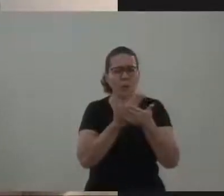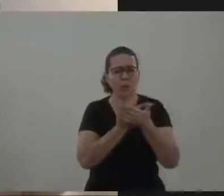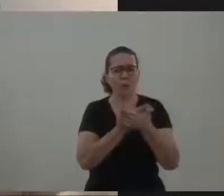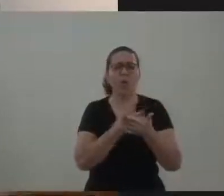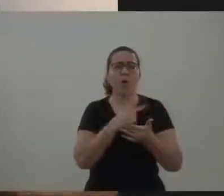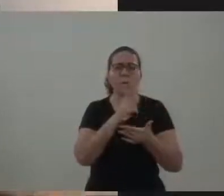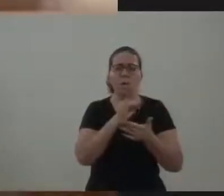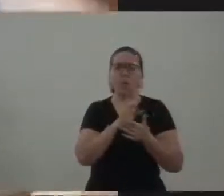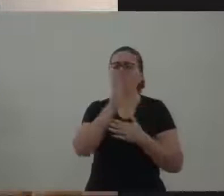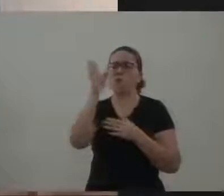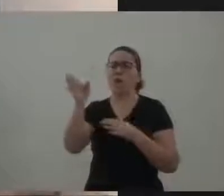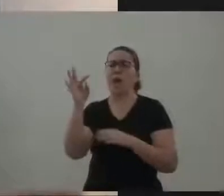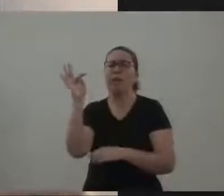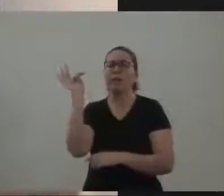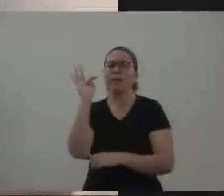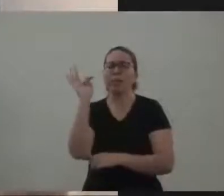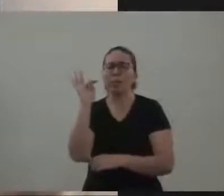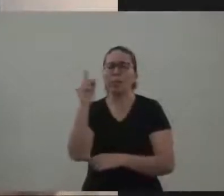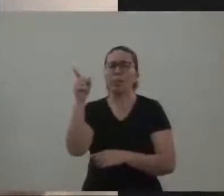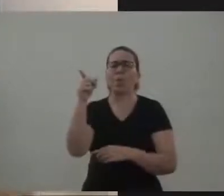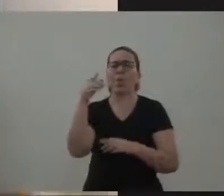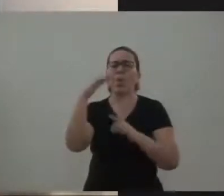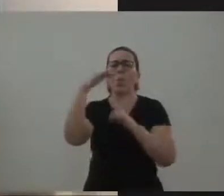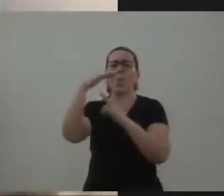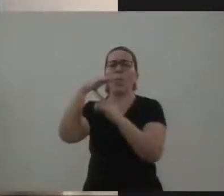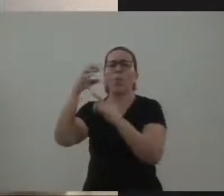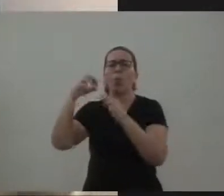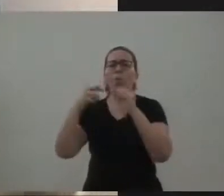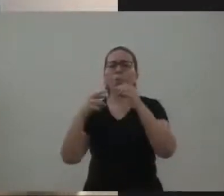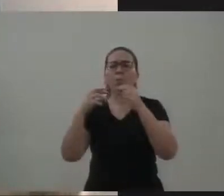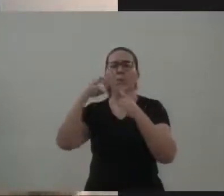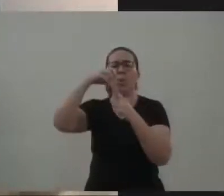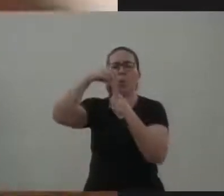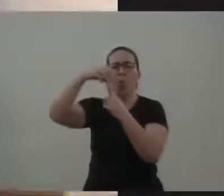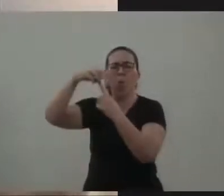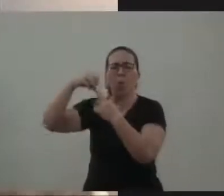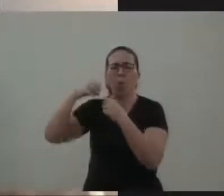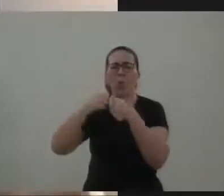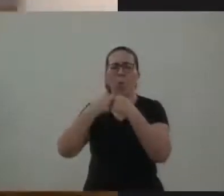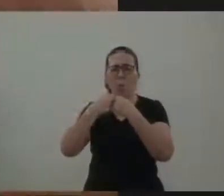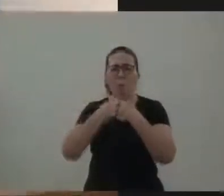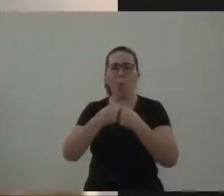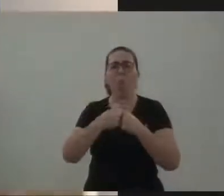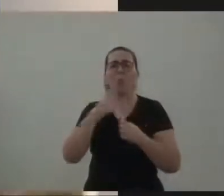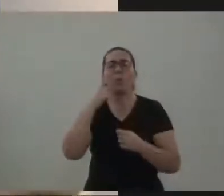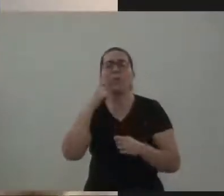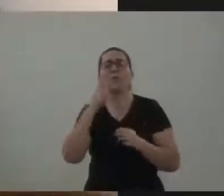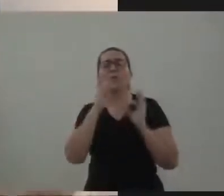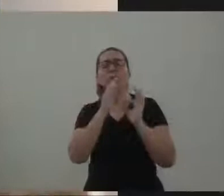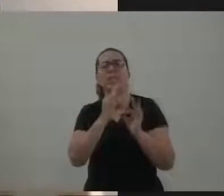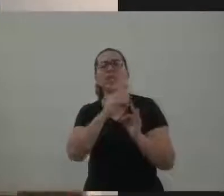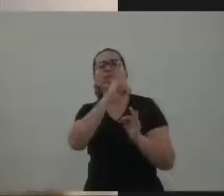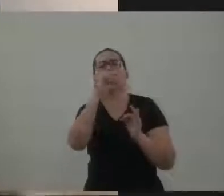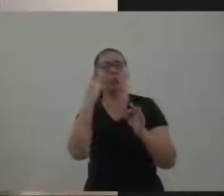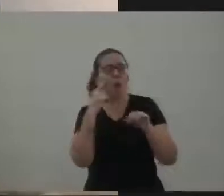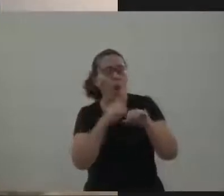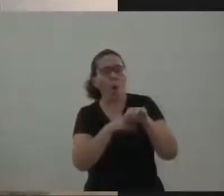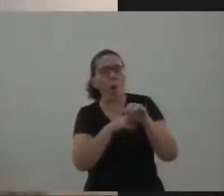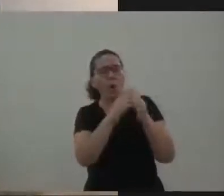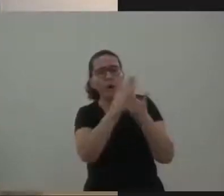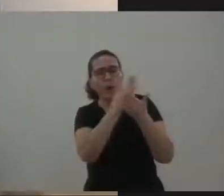ao terminal, aos pontos, para ver a parte do cronograma de horário. Estarei